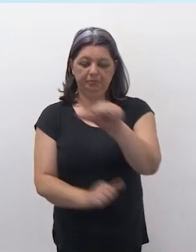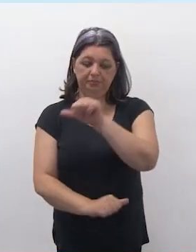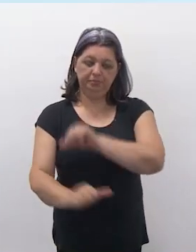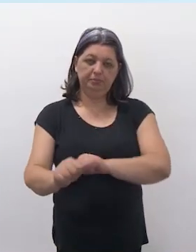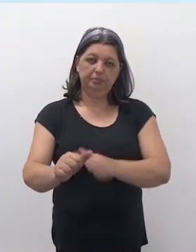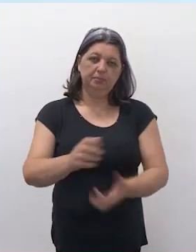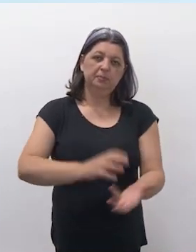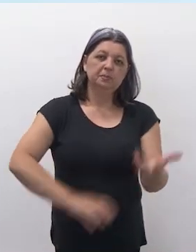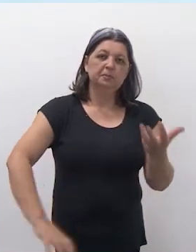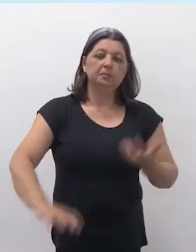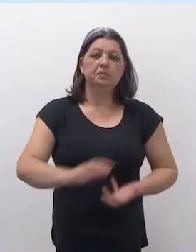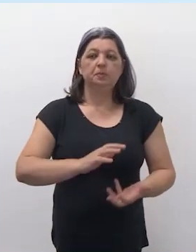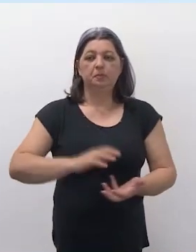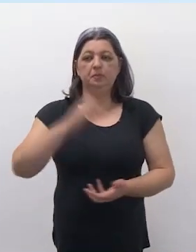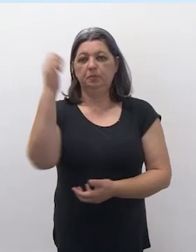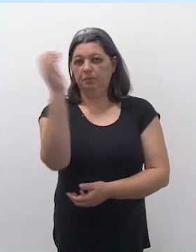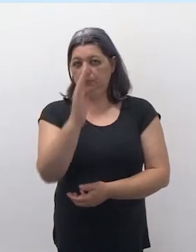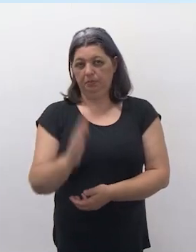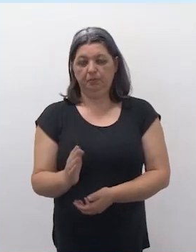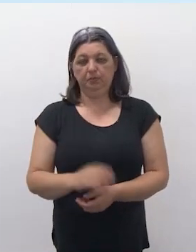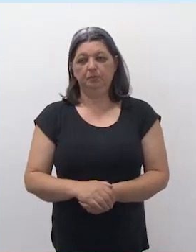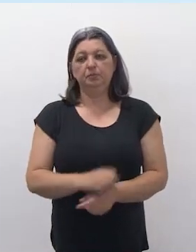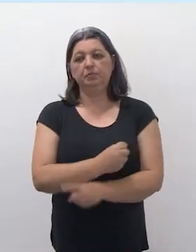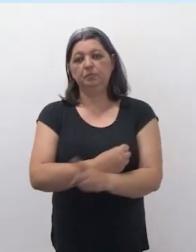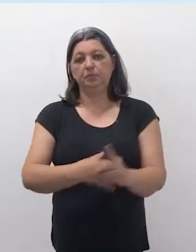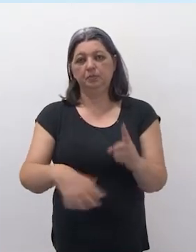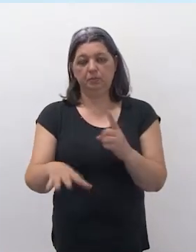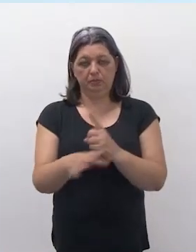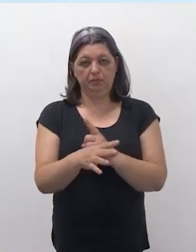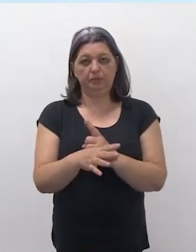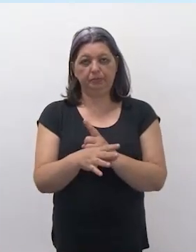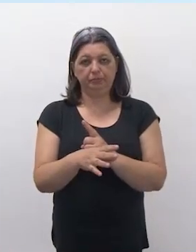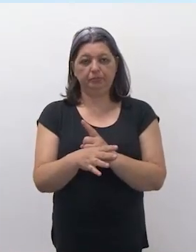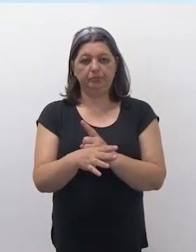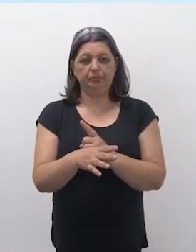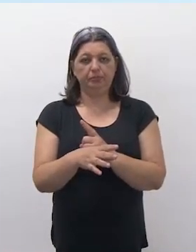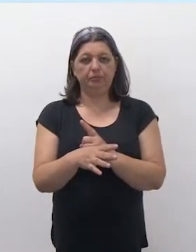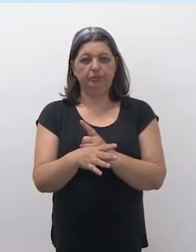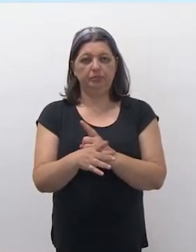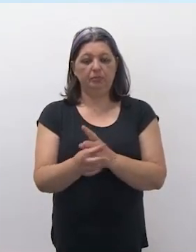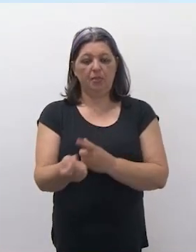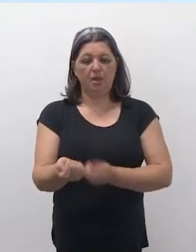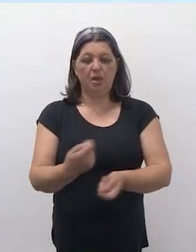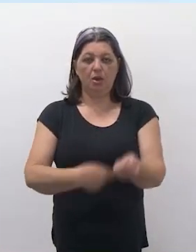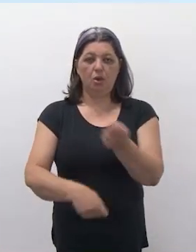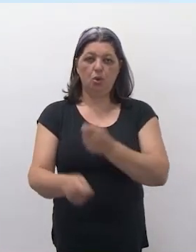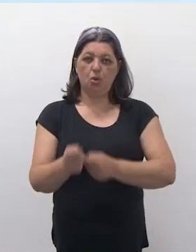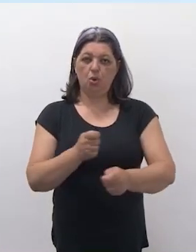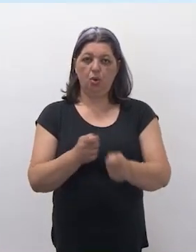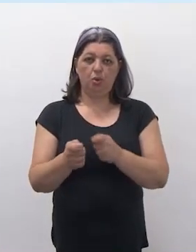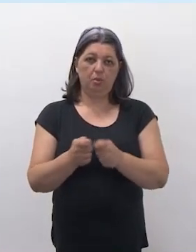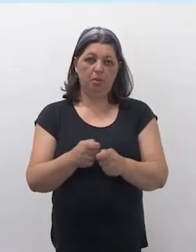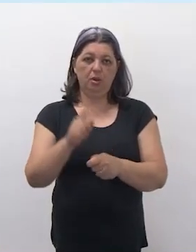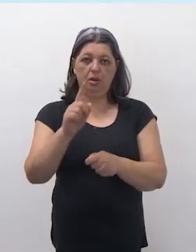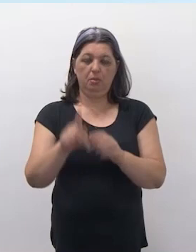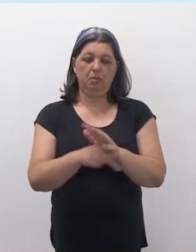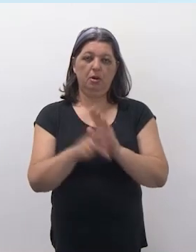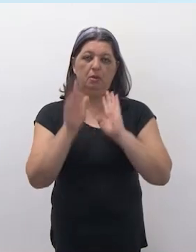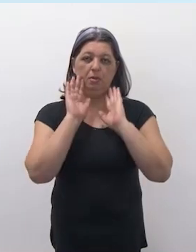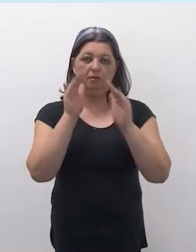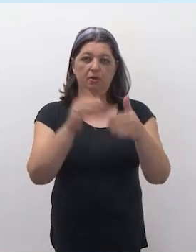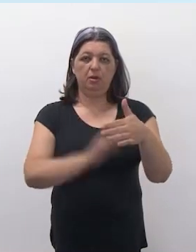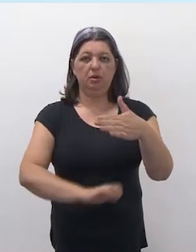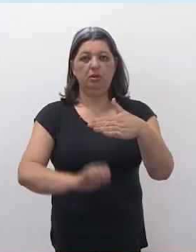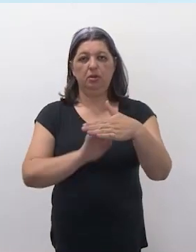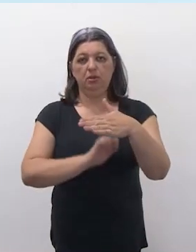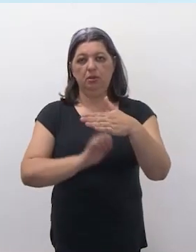no Brasil, uma mudança de uma sociedade que a economia era cafeira para uma maior industrialização, um incremento